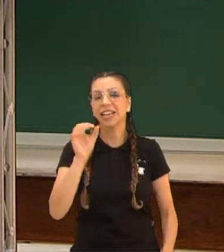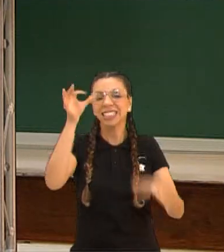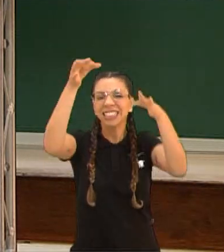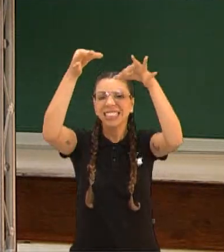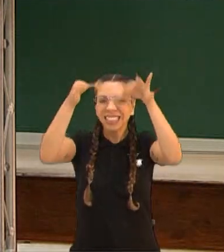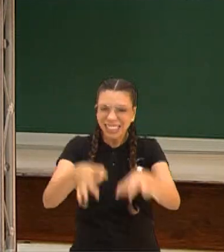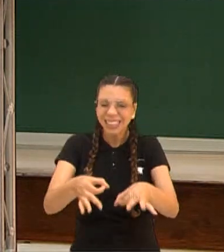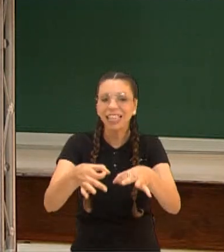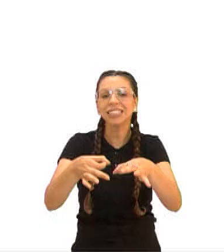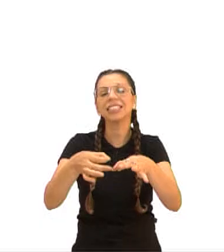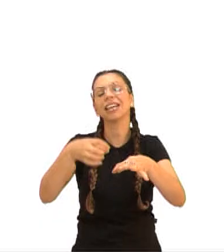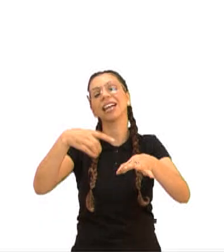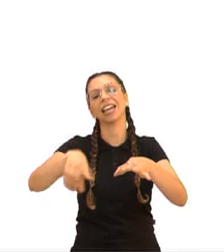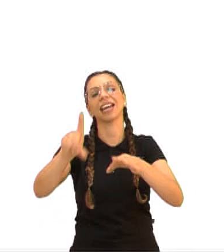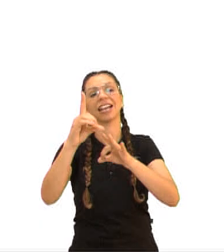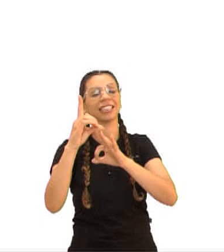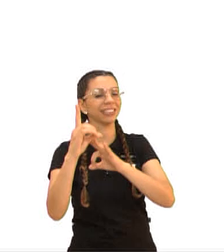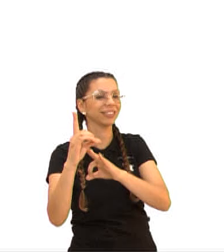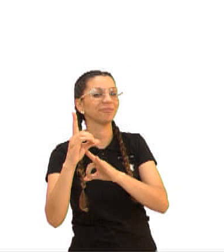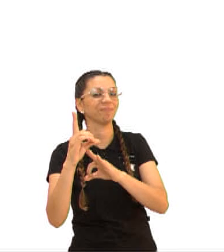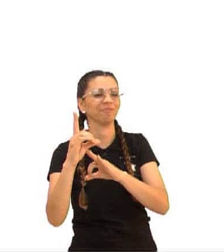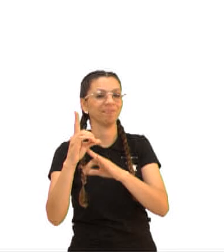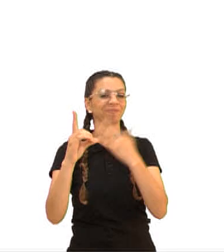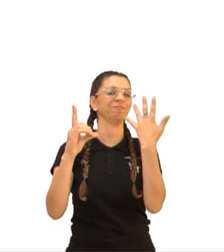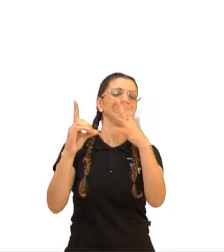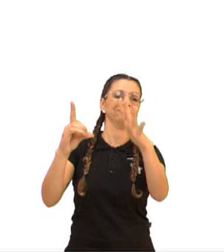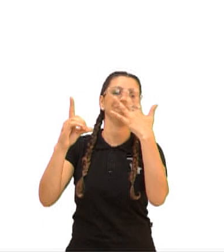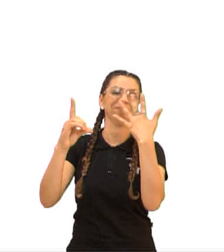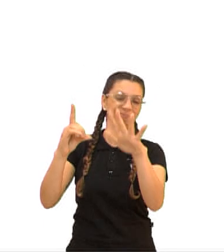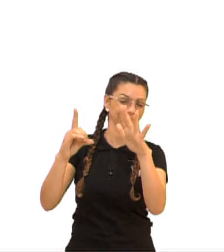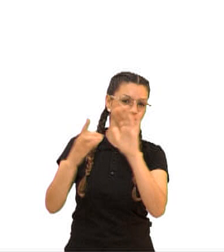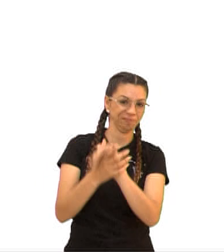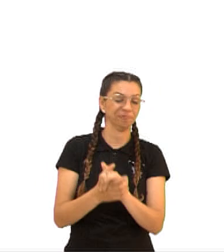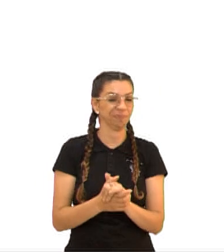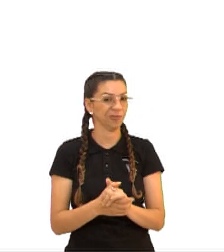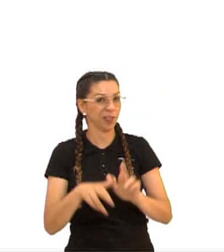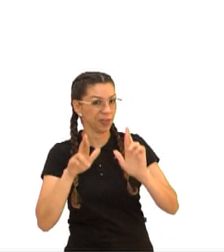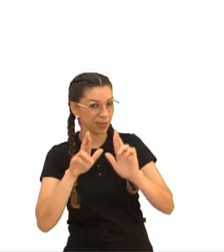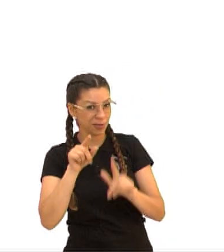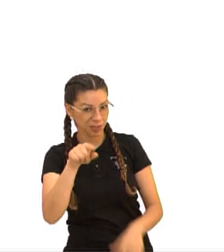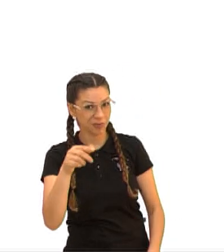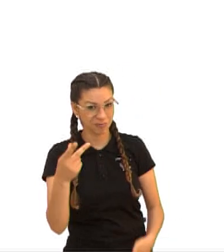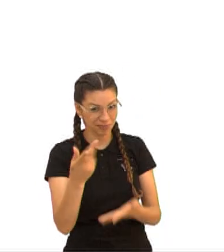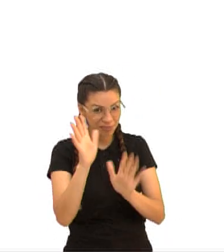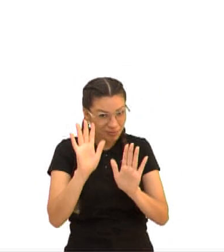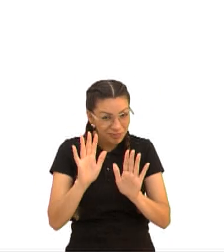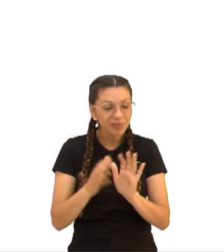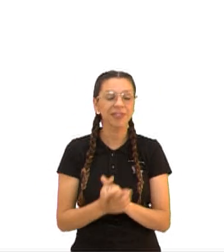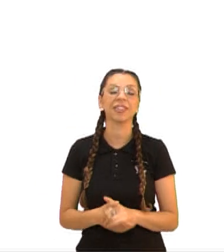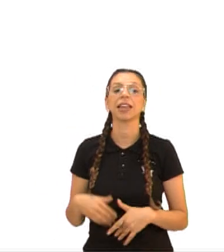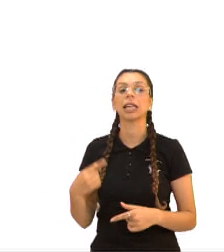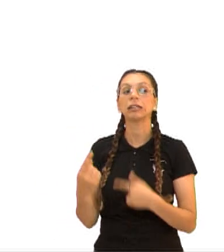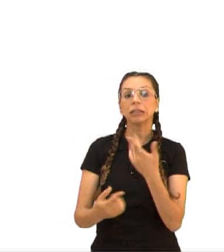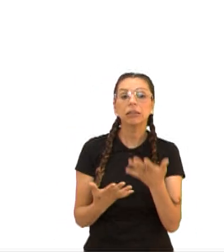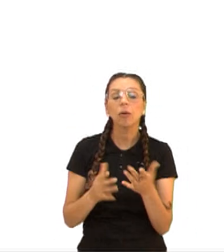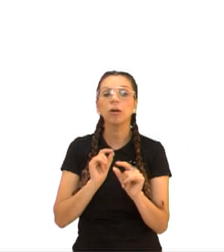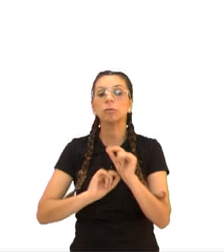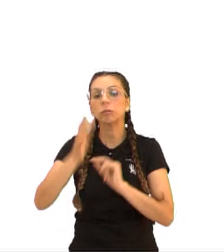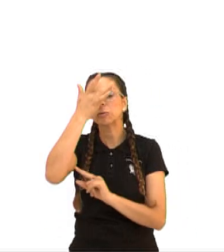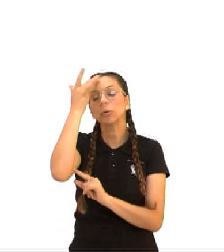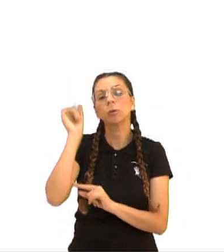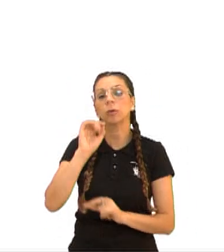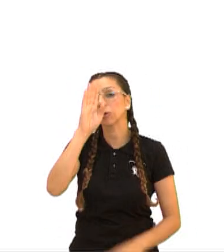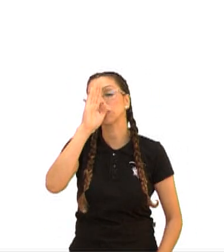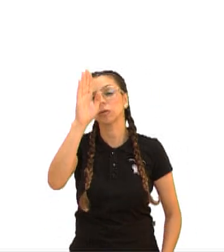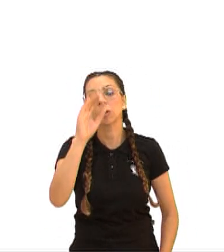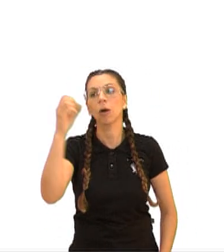muita gente errou. A alternativa D. Os pintores procuravam, a partir da observação direta